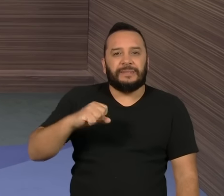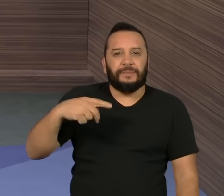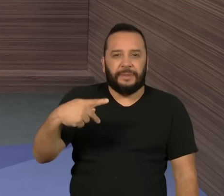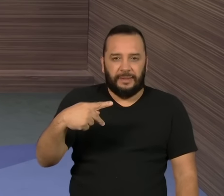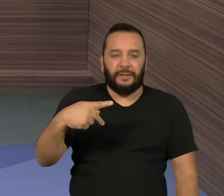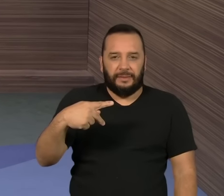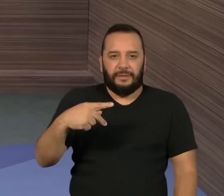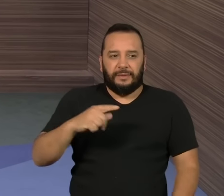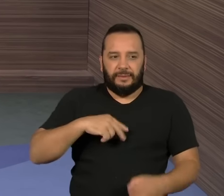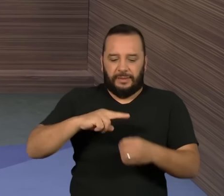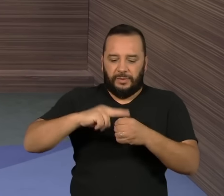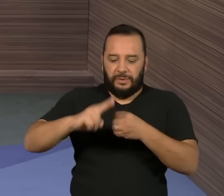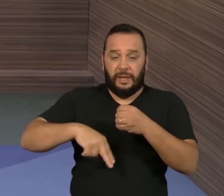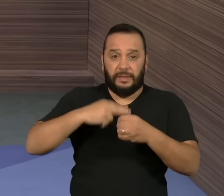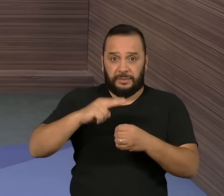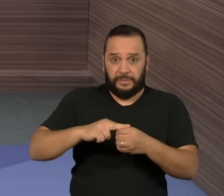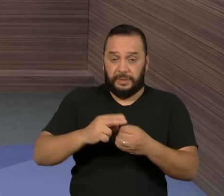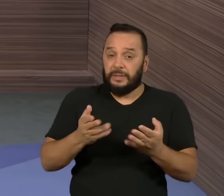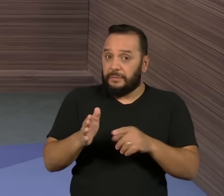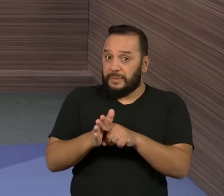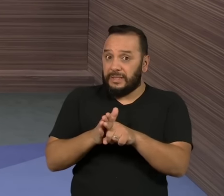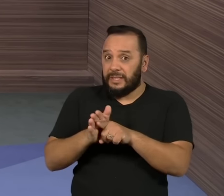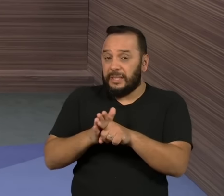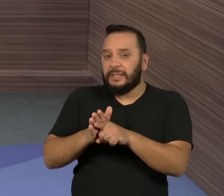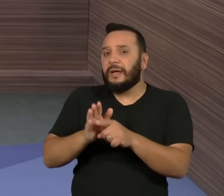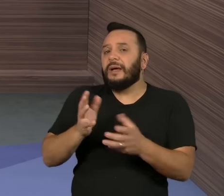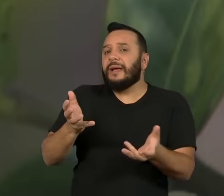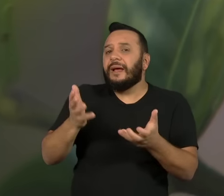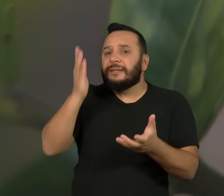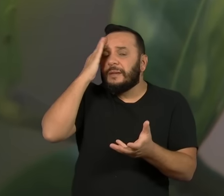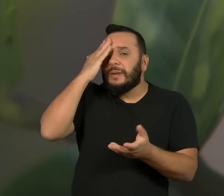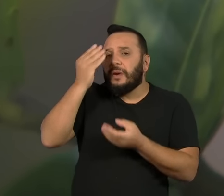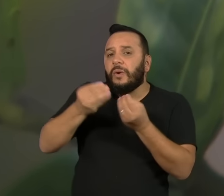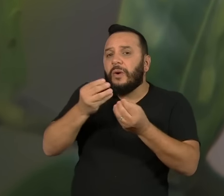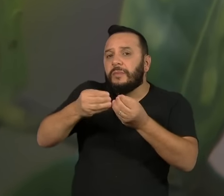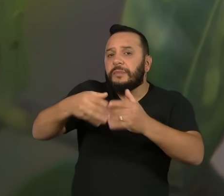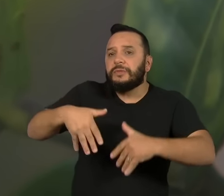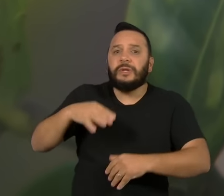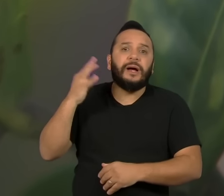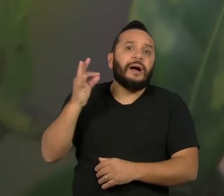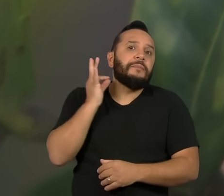entender como isso afeta abelhas e plantas nativas.